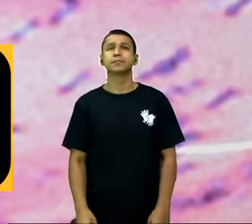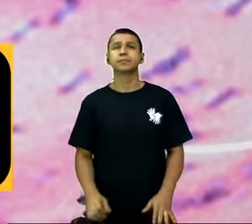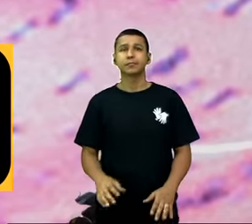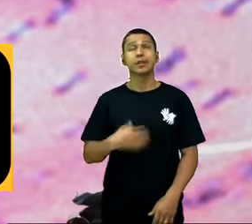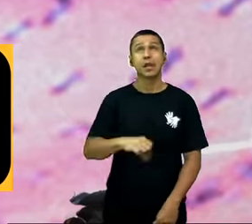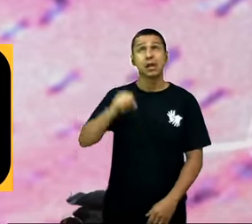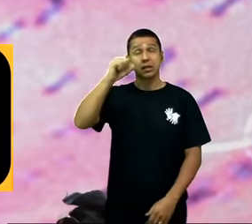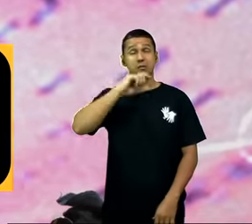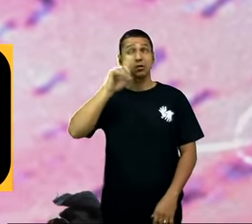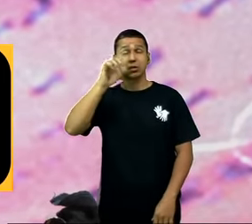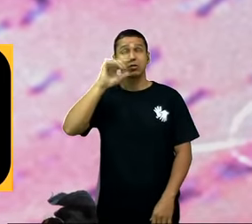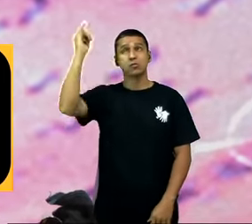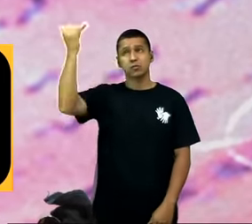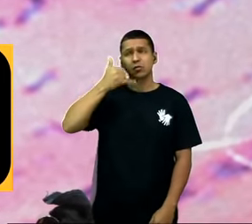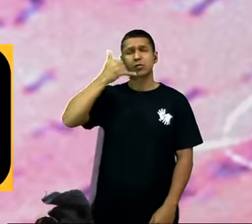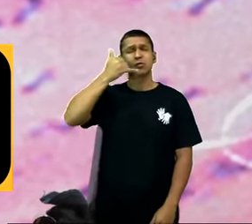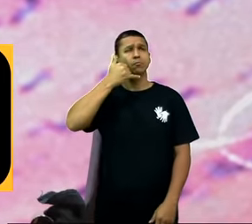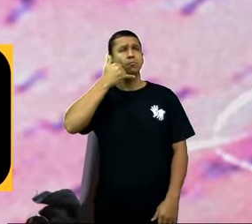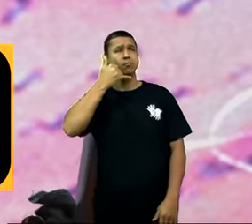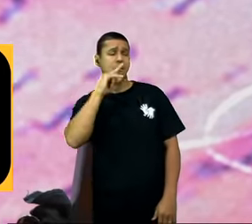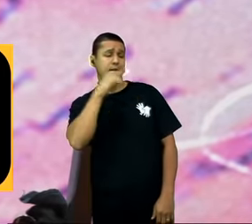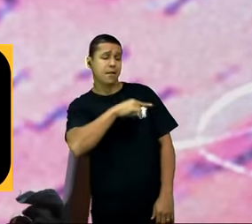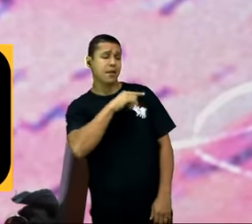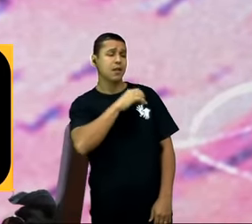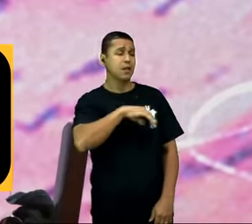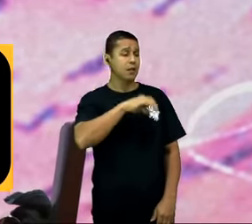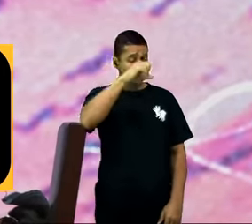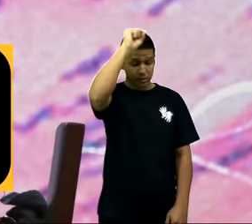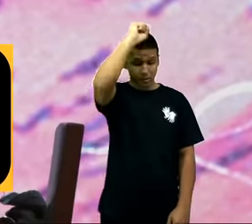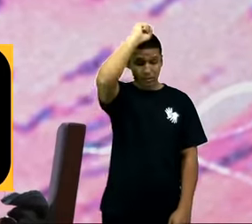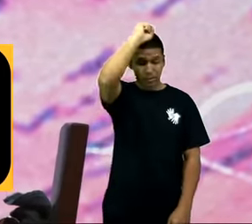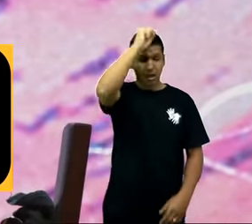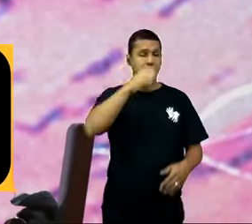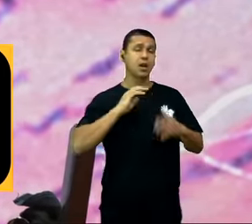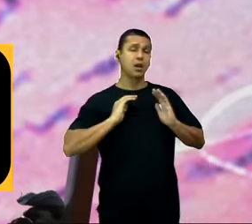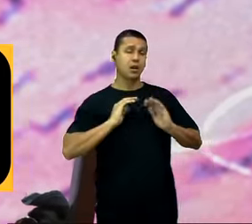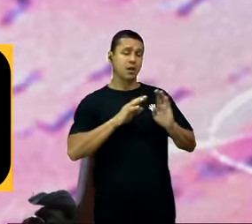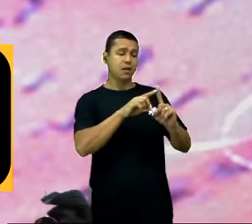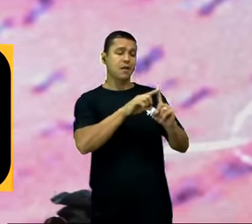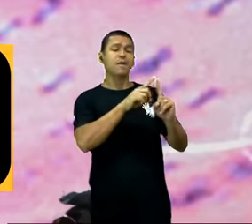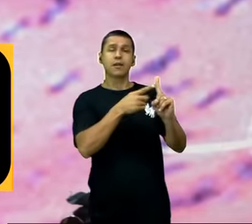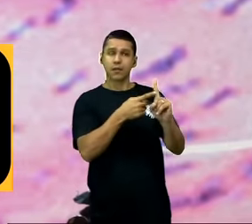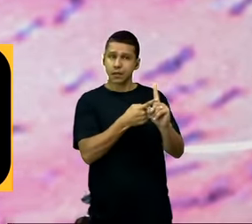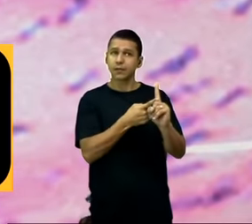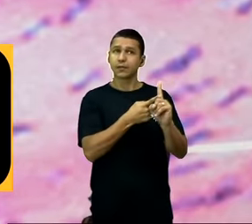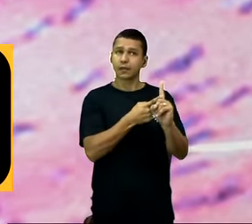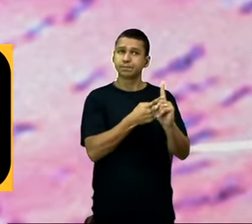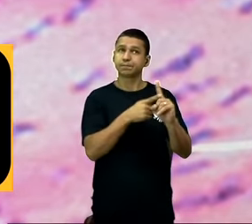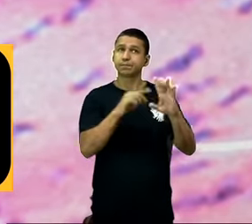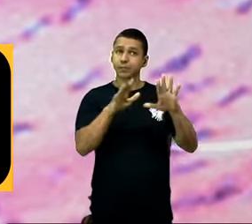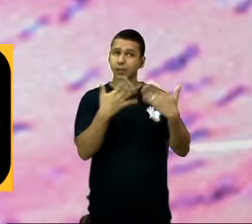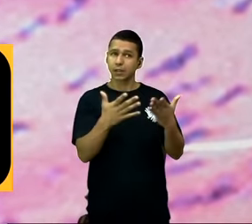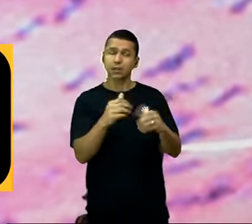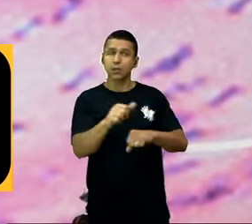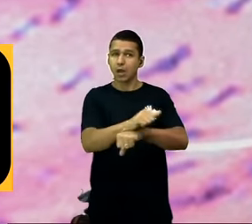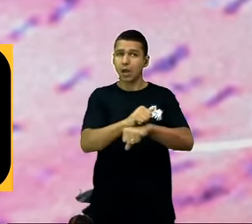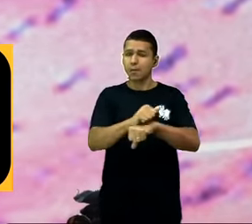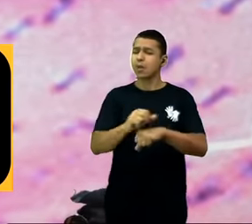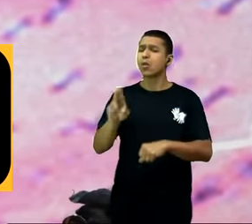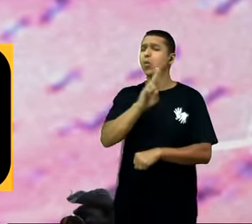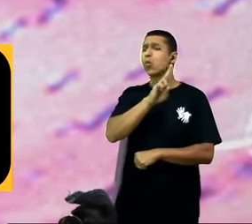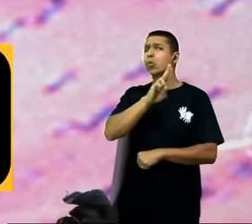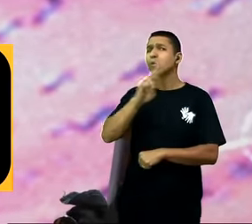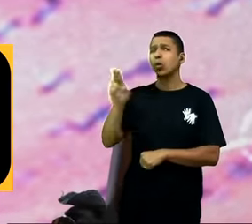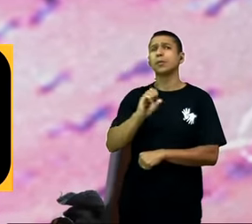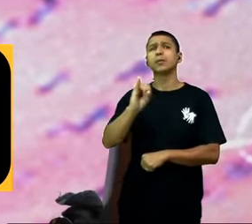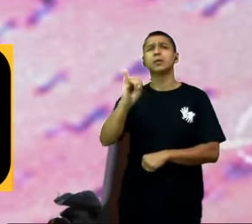Sara engravidou e deu filho a Abraão na sua velhice, na época fixada por Deus em sua promessa. Abraão deu o nome de Isaac ao seu filho e Sara,